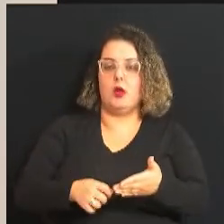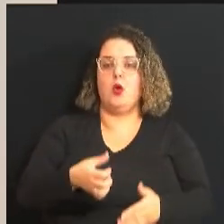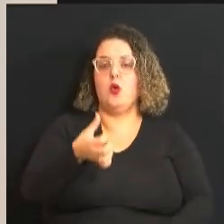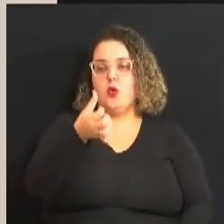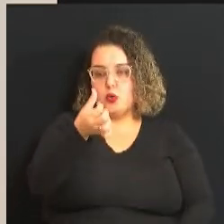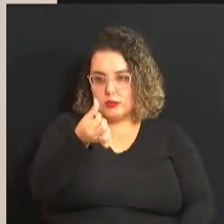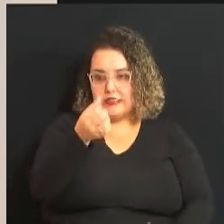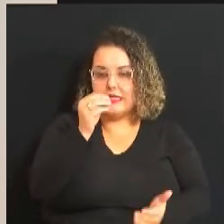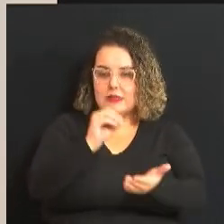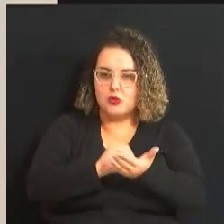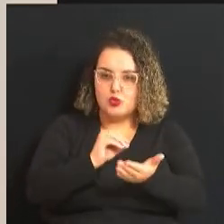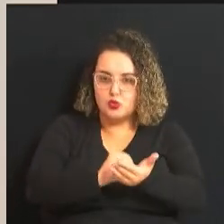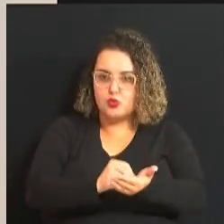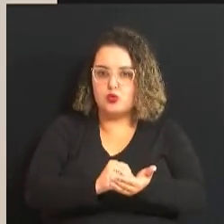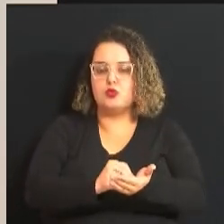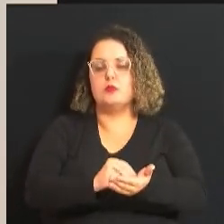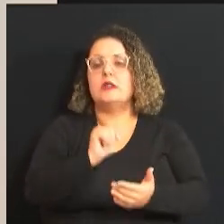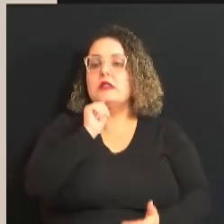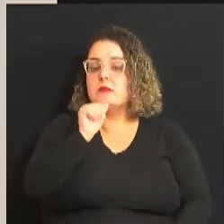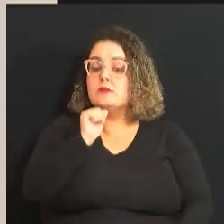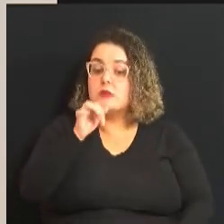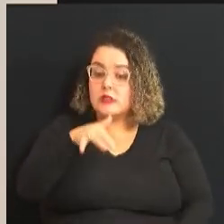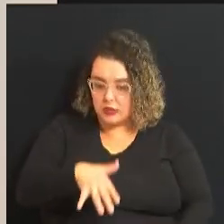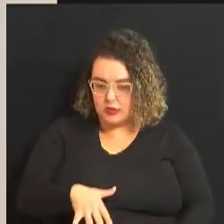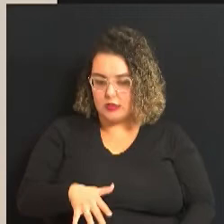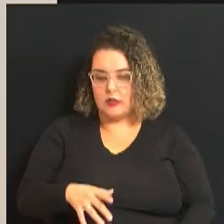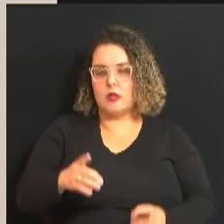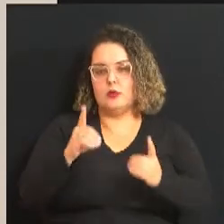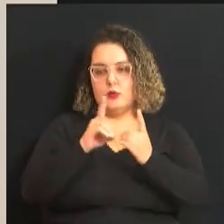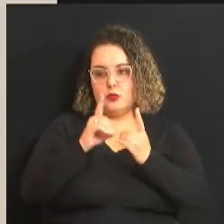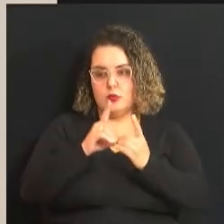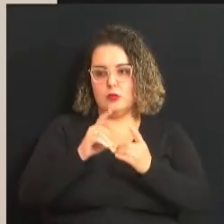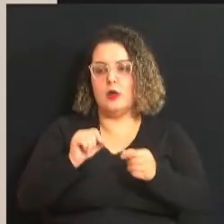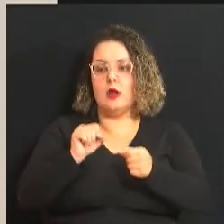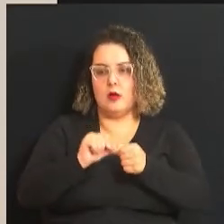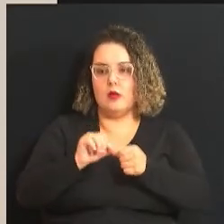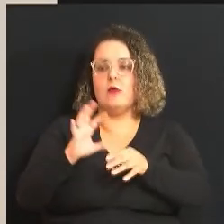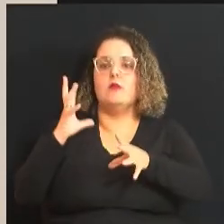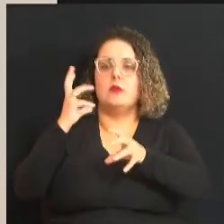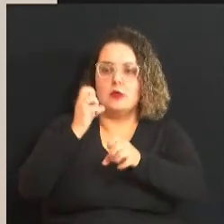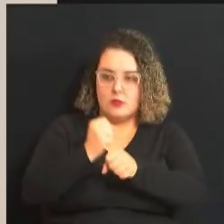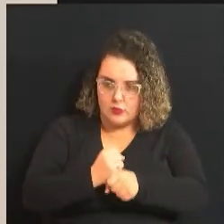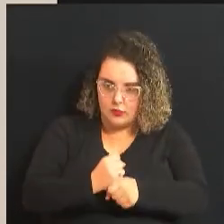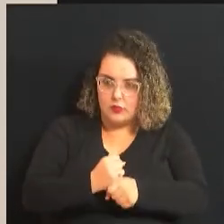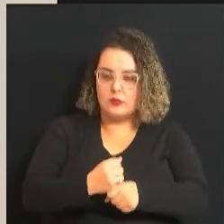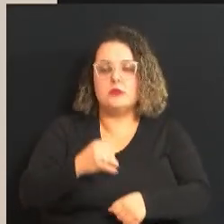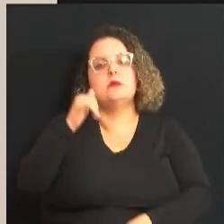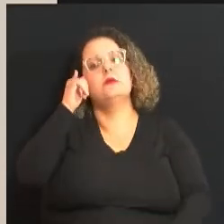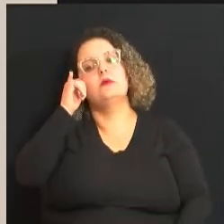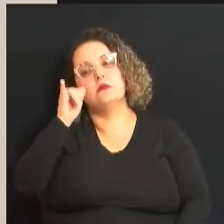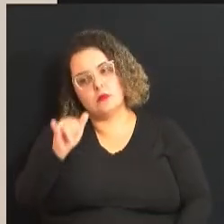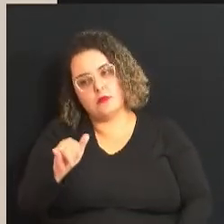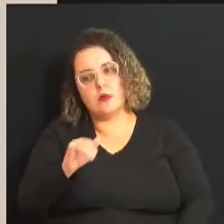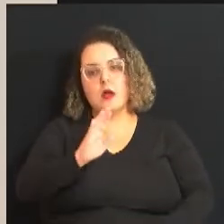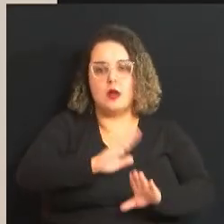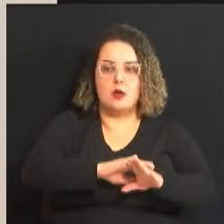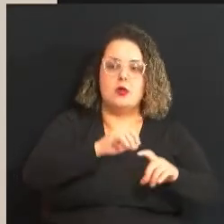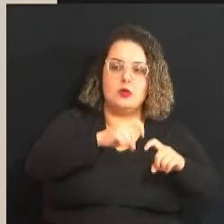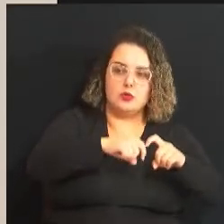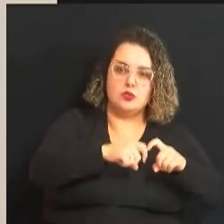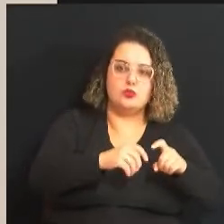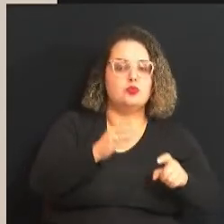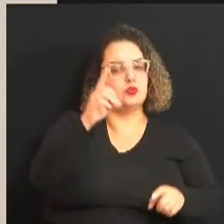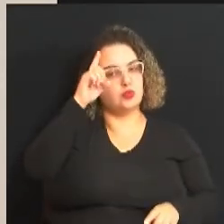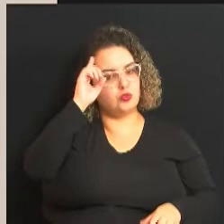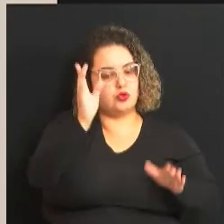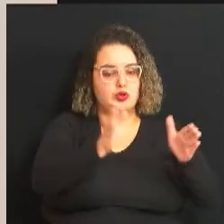últimos ciclos dela na consulta. Aí a gente faz uma continha e fala: você vai evitar a atividade sexual da data tal à data